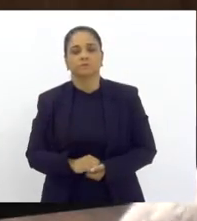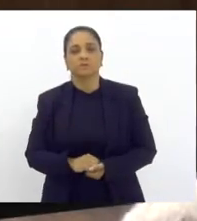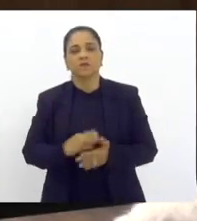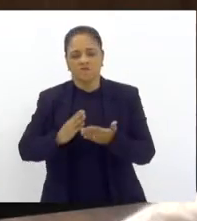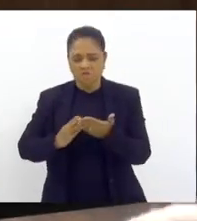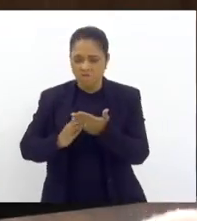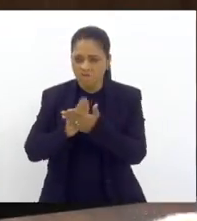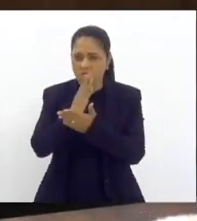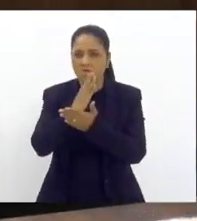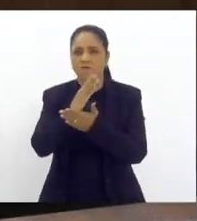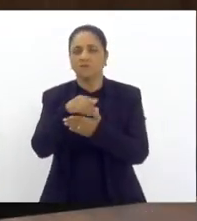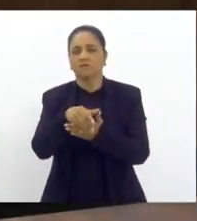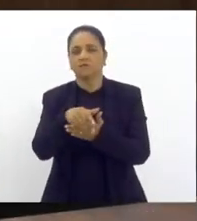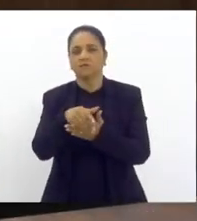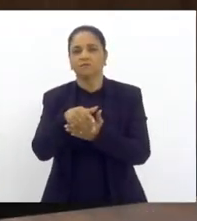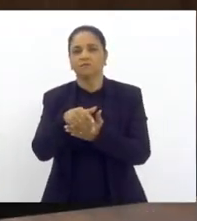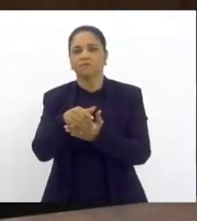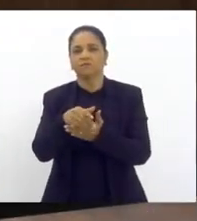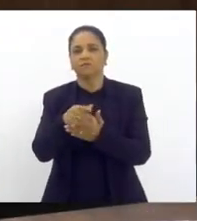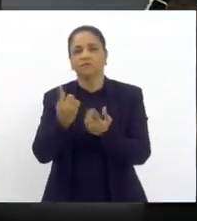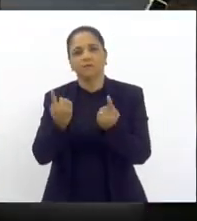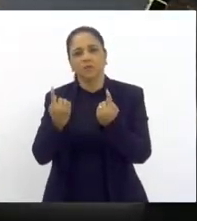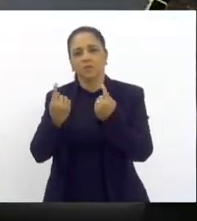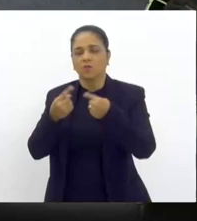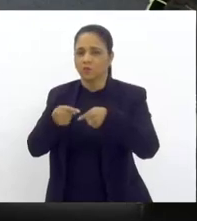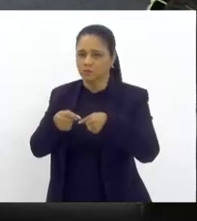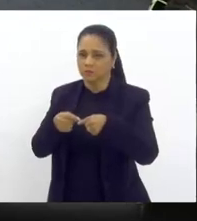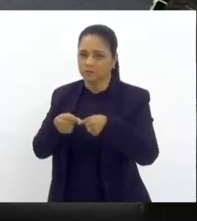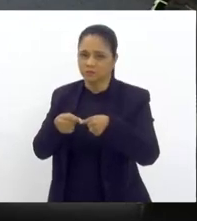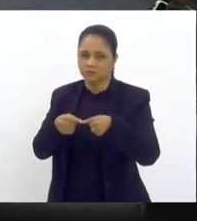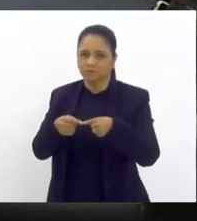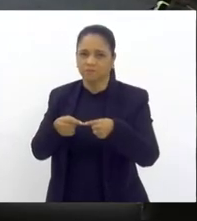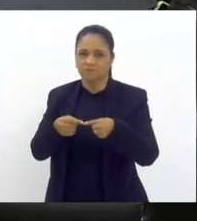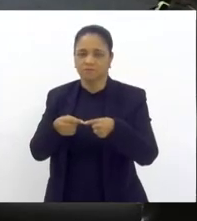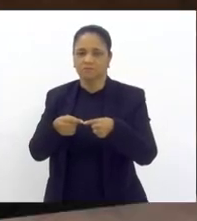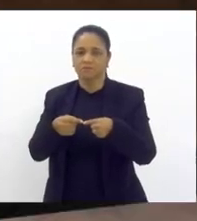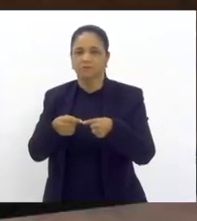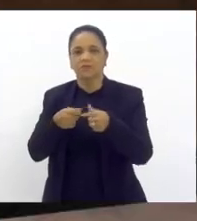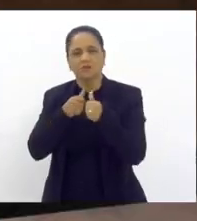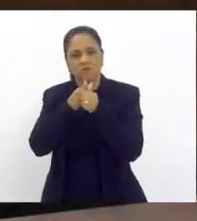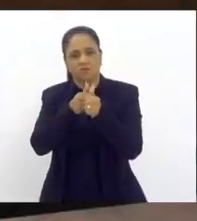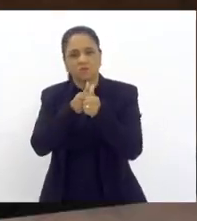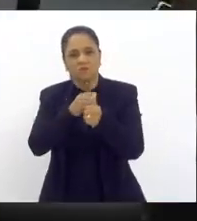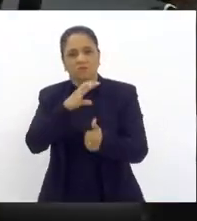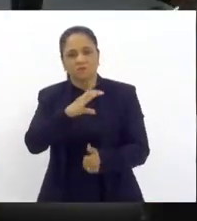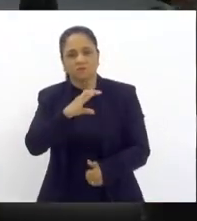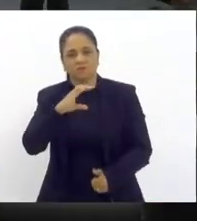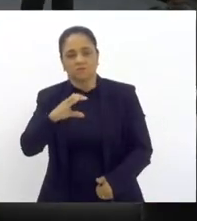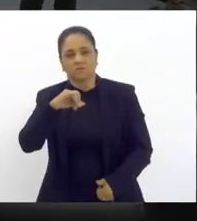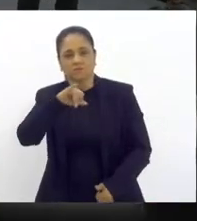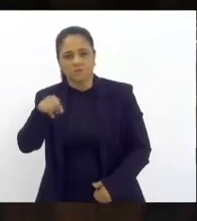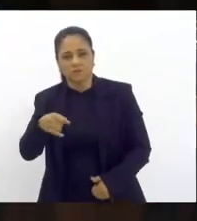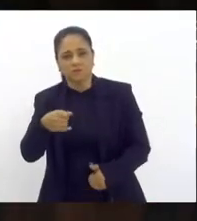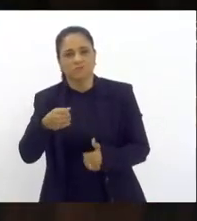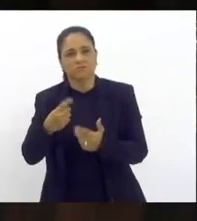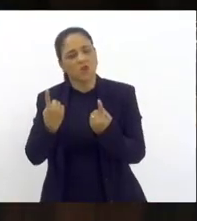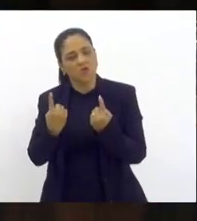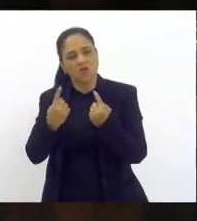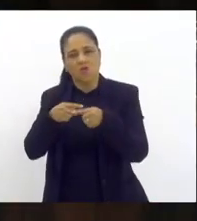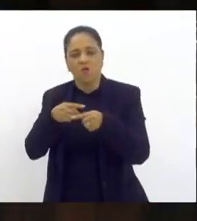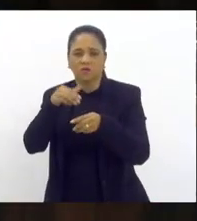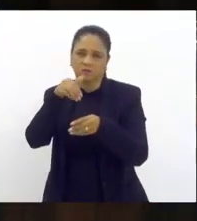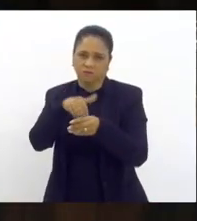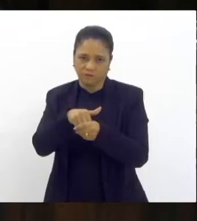Favorável, contrário, presidente. Da CCJ, acompanha a CCJ. Acompanhando a CCJ, parecer contrário. Obrigado, deputado.